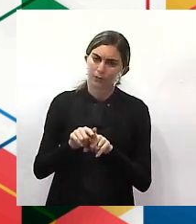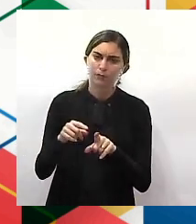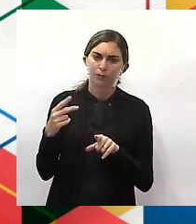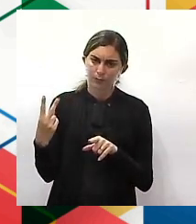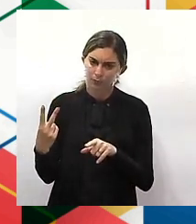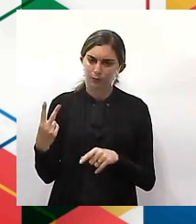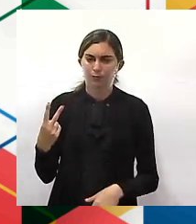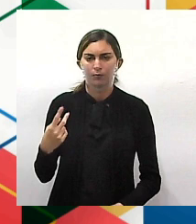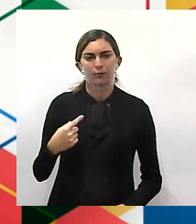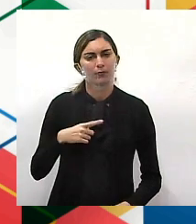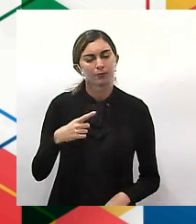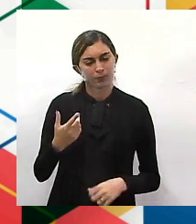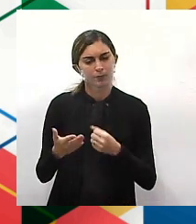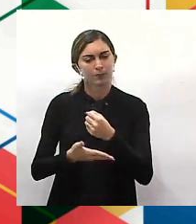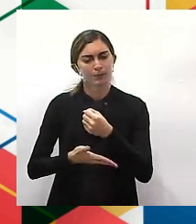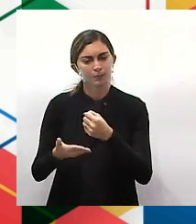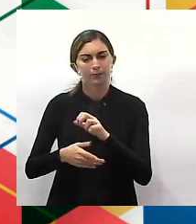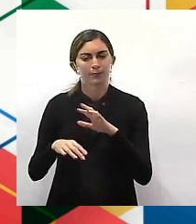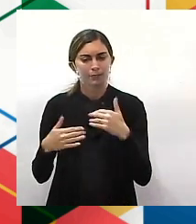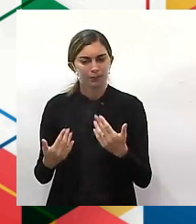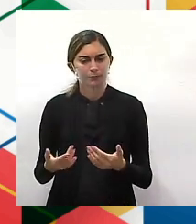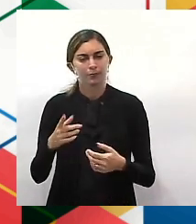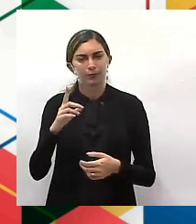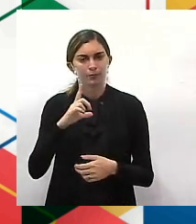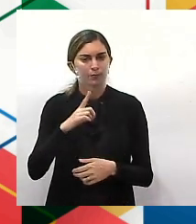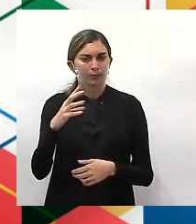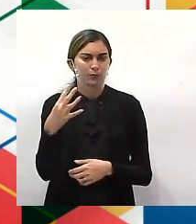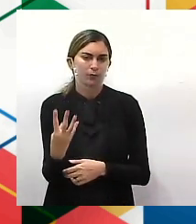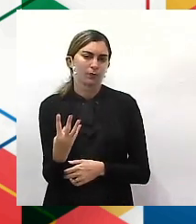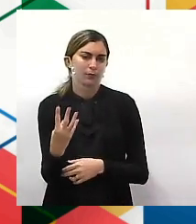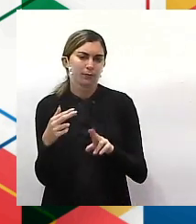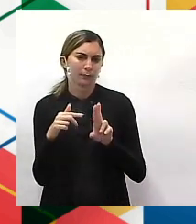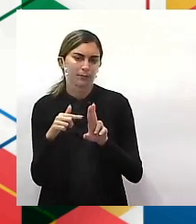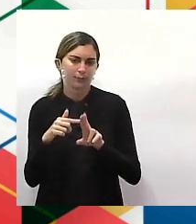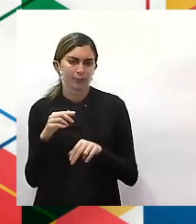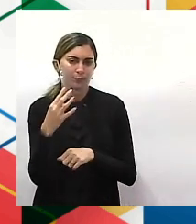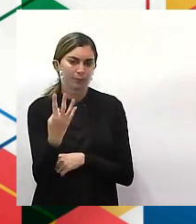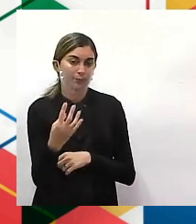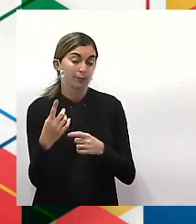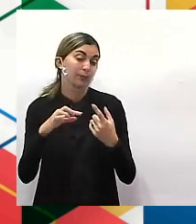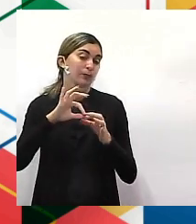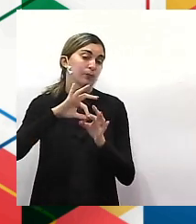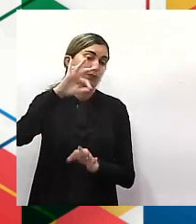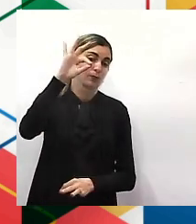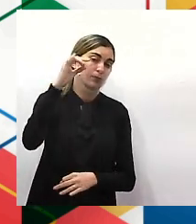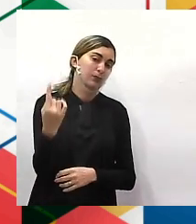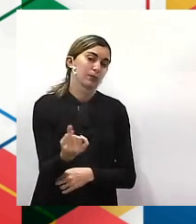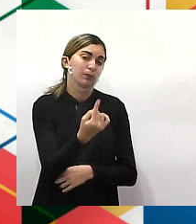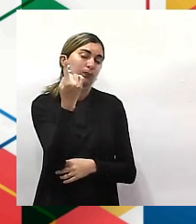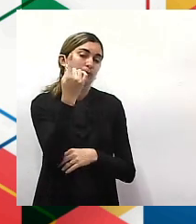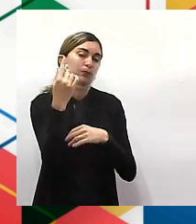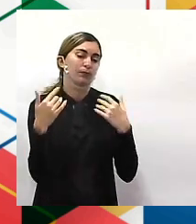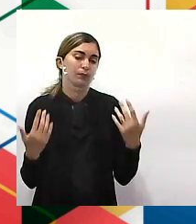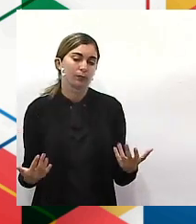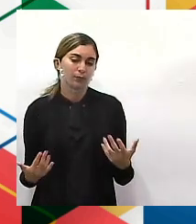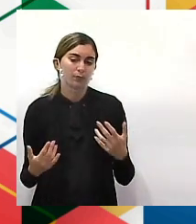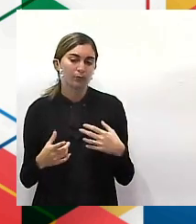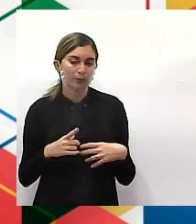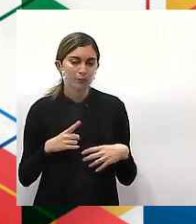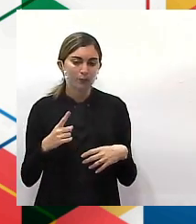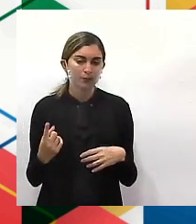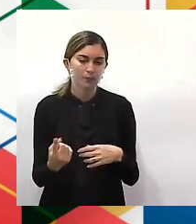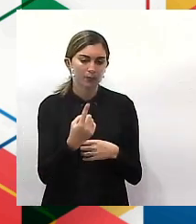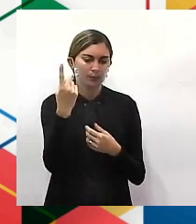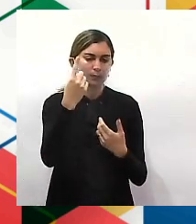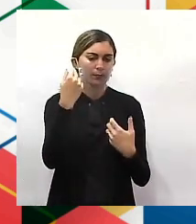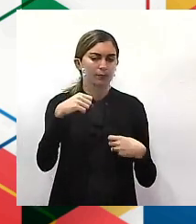unidades. Logo, a minha base aqui tem 4 unidades. E a altura? Veja que a altura, ela tem que